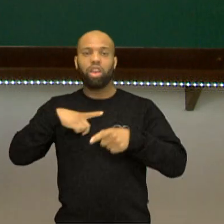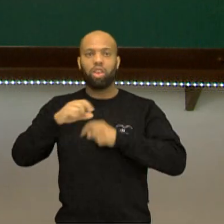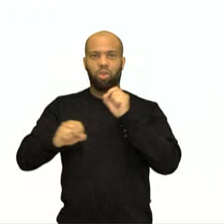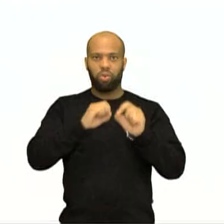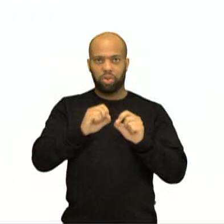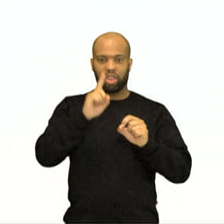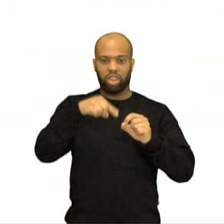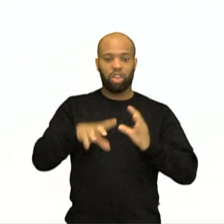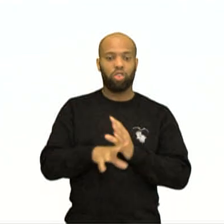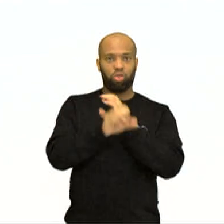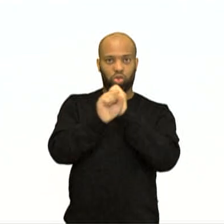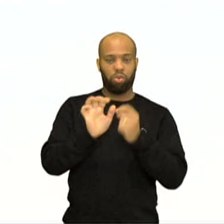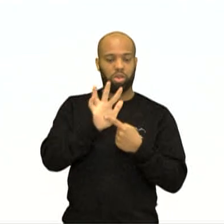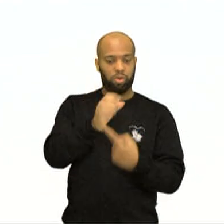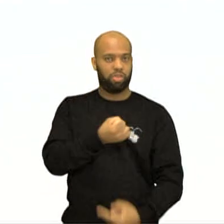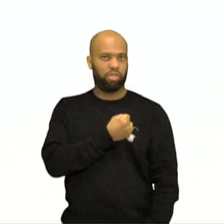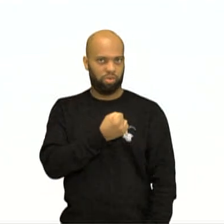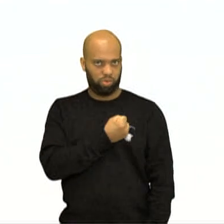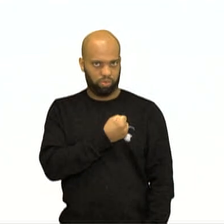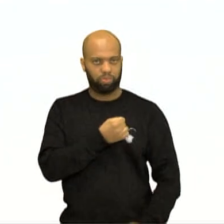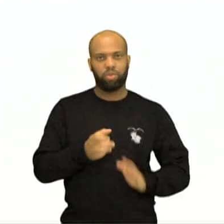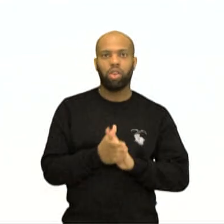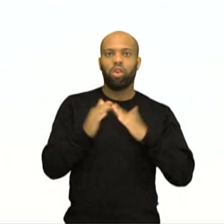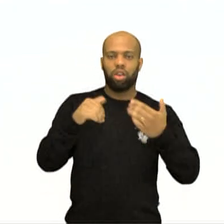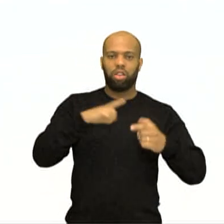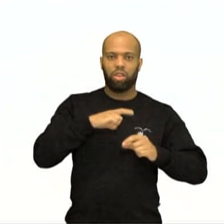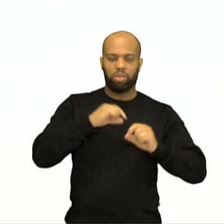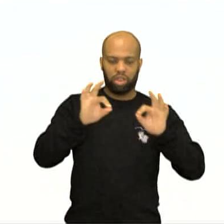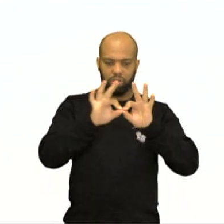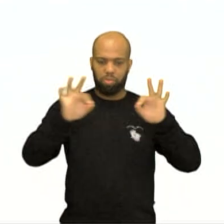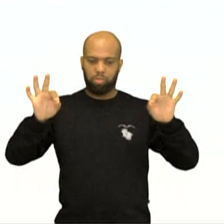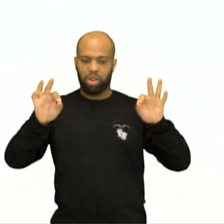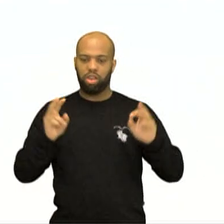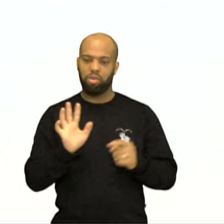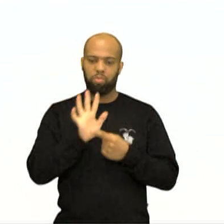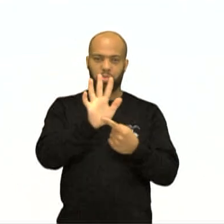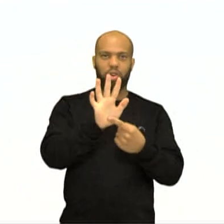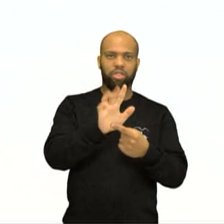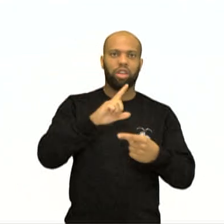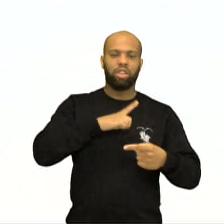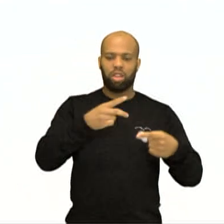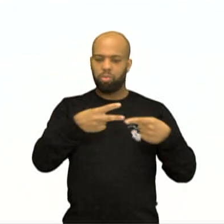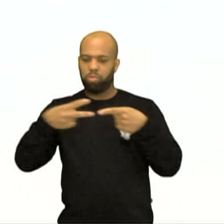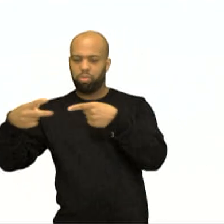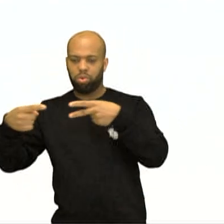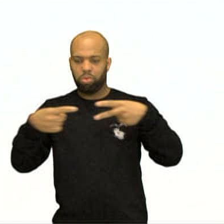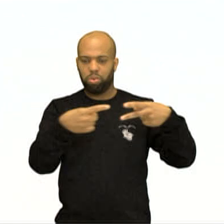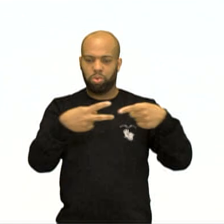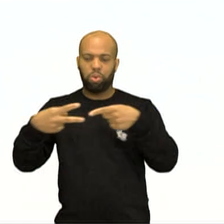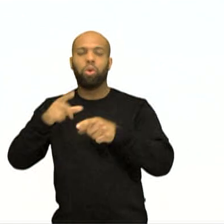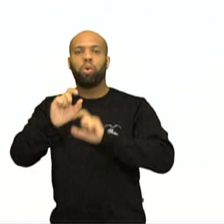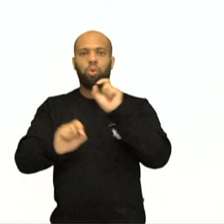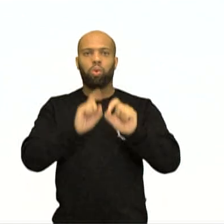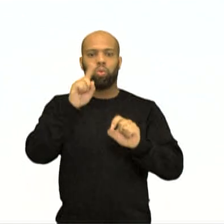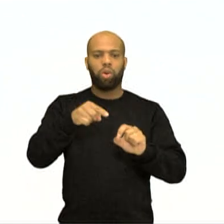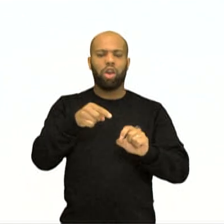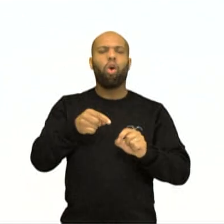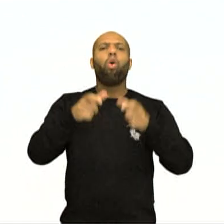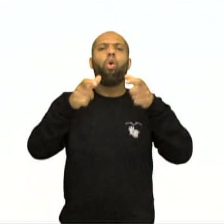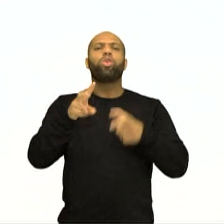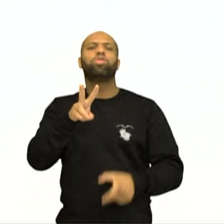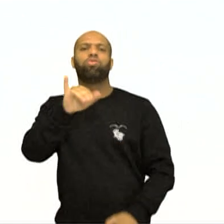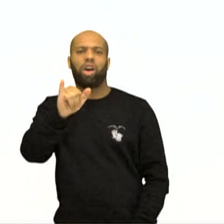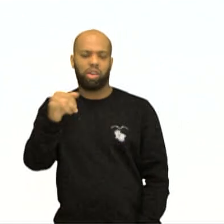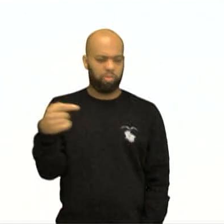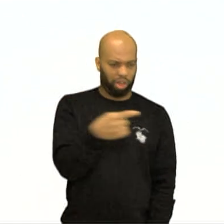da grandeza física que ele representa. A reta suporte indica a direção e a seta indica o sentido. Então